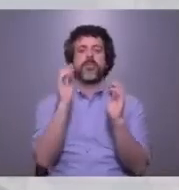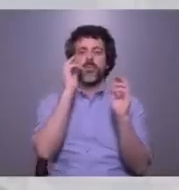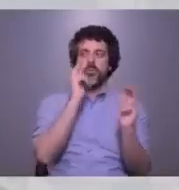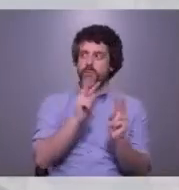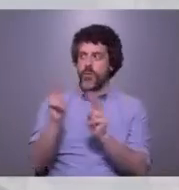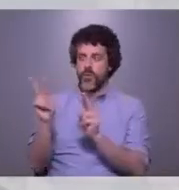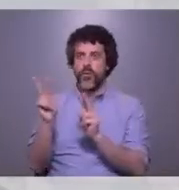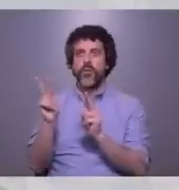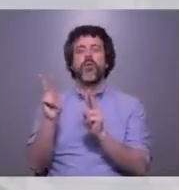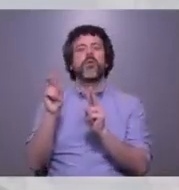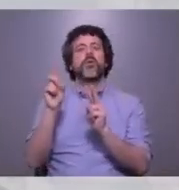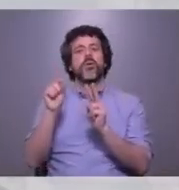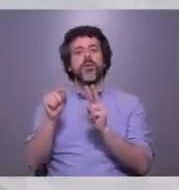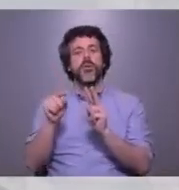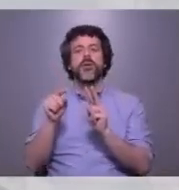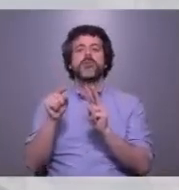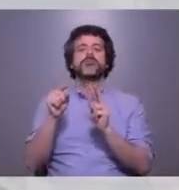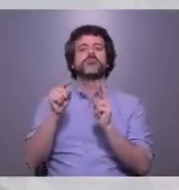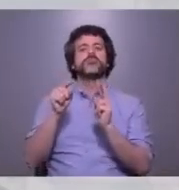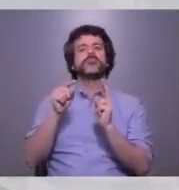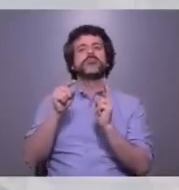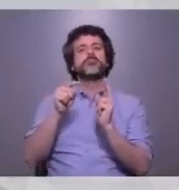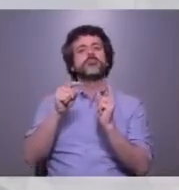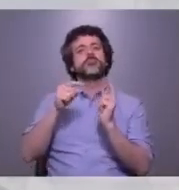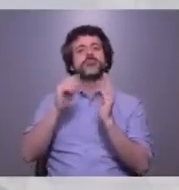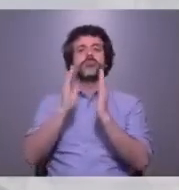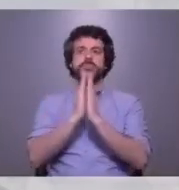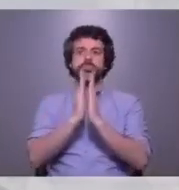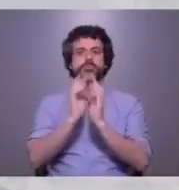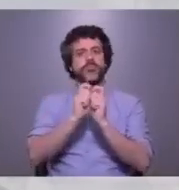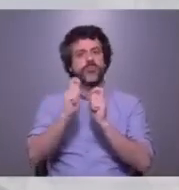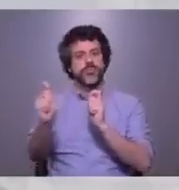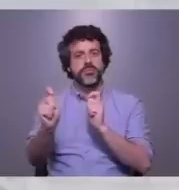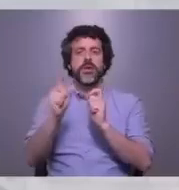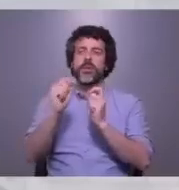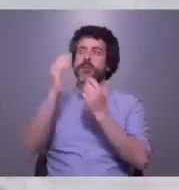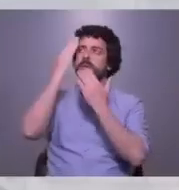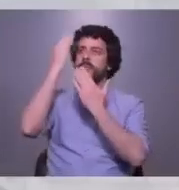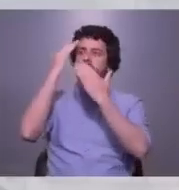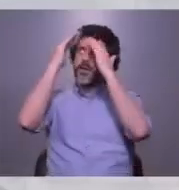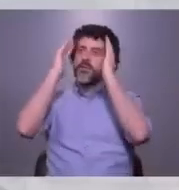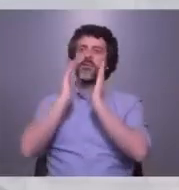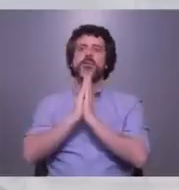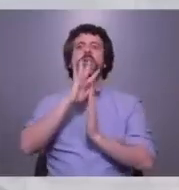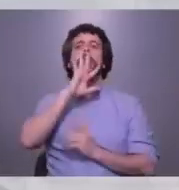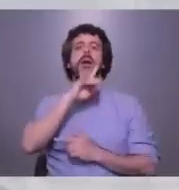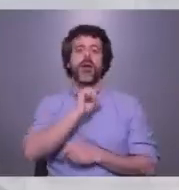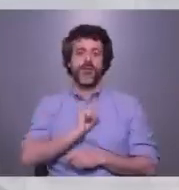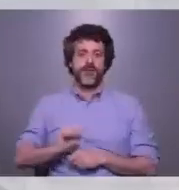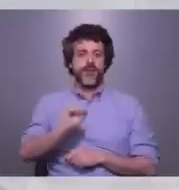acompanhemos o cortejo litúrgico e saudemos a Santa Virgem, Nossa Mãe, cantando.